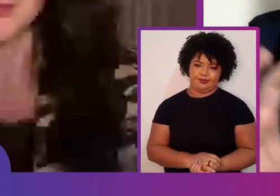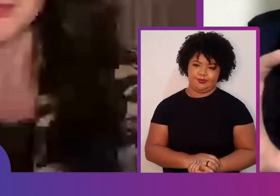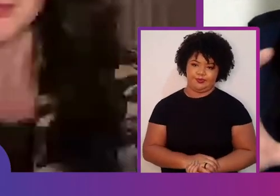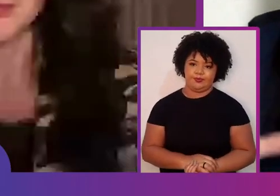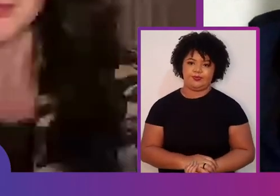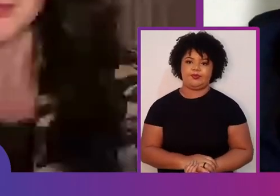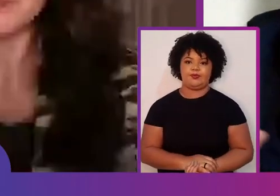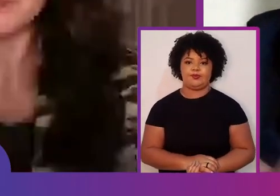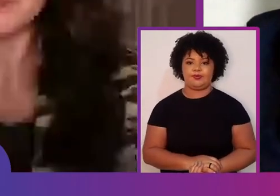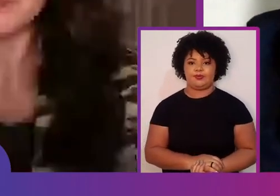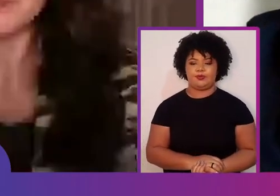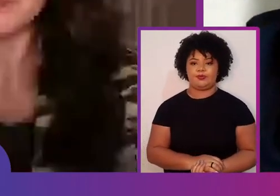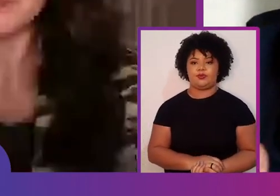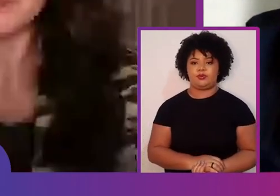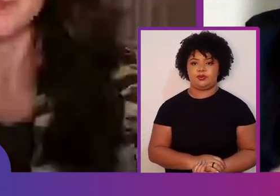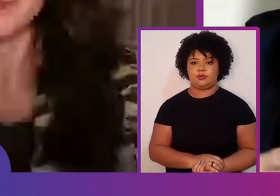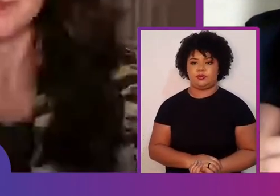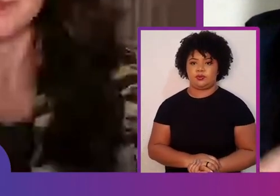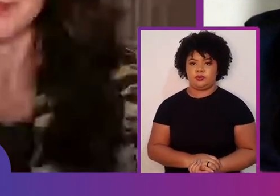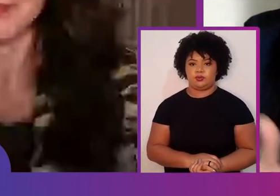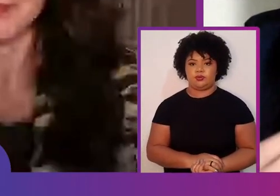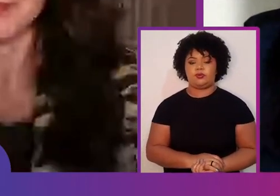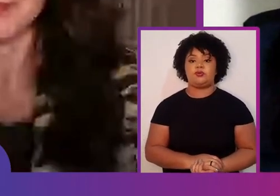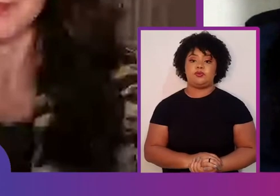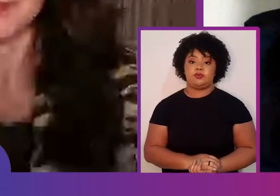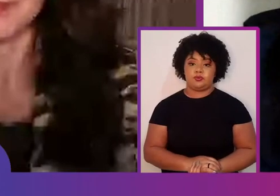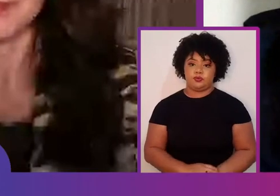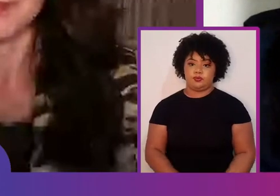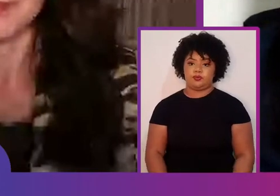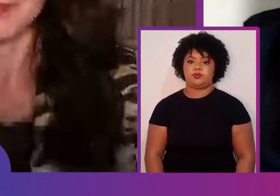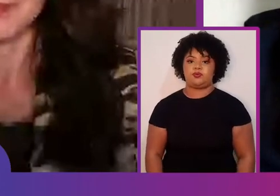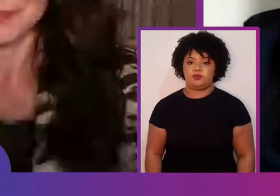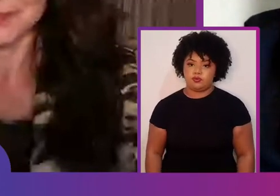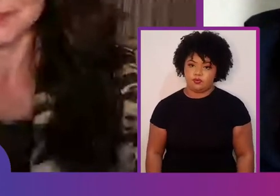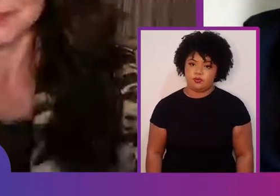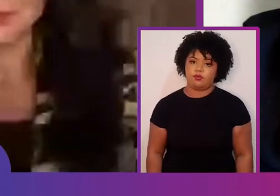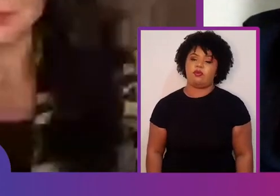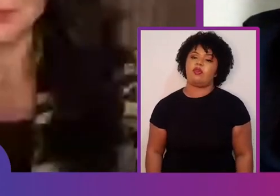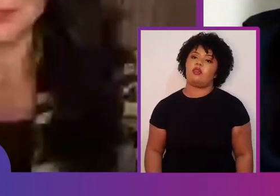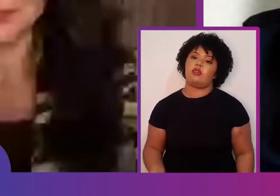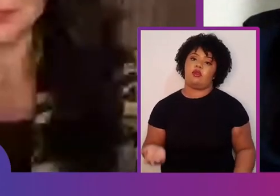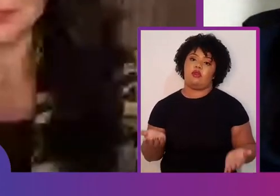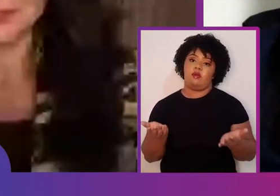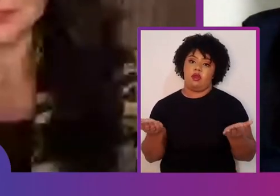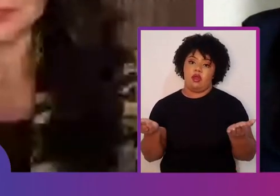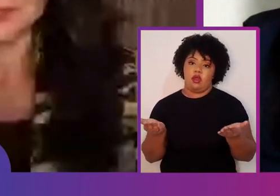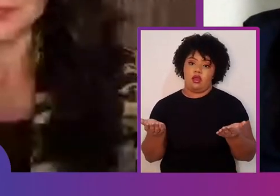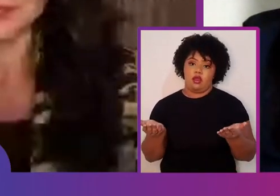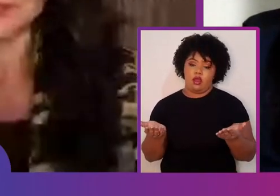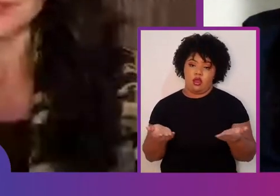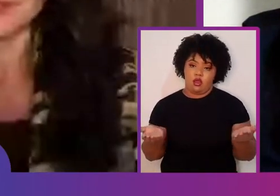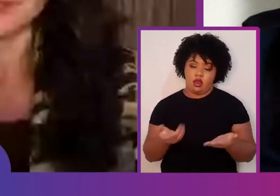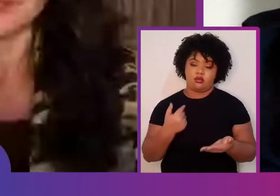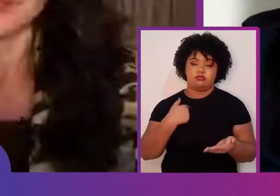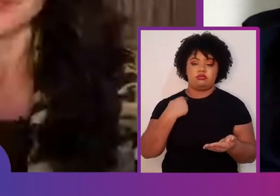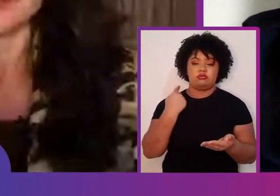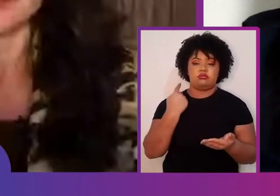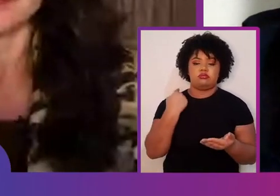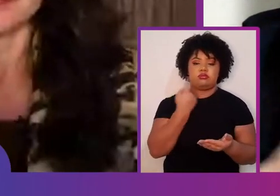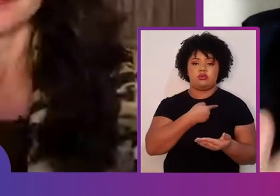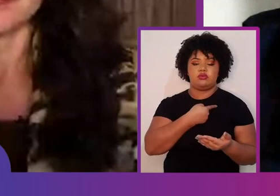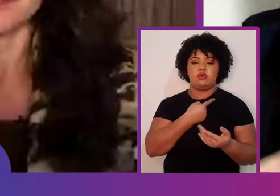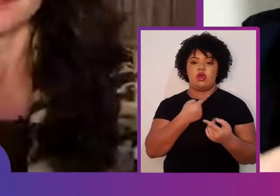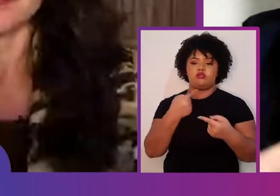para a gente poder navegar nesse universo, a gente tem que trazer um monte de elementos aqui para a discussão, né? Então, o primeiro deles é o